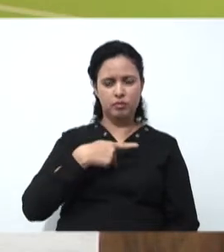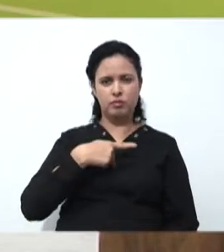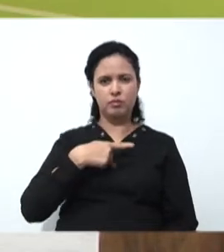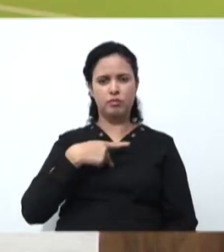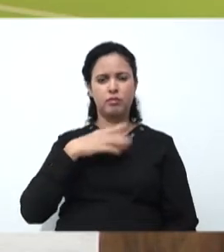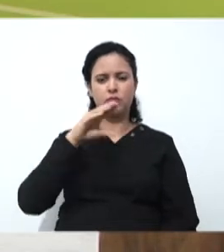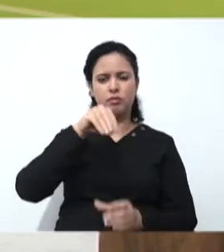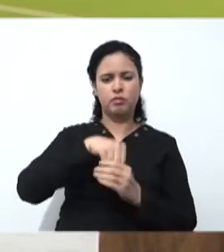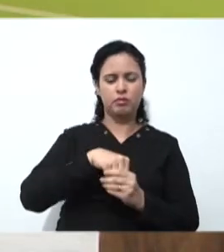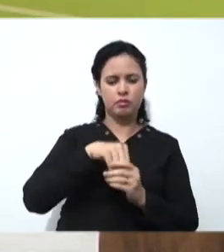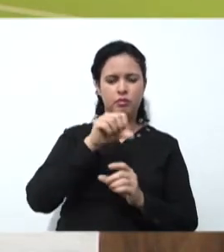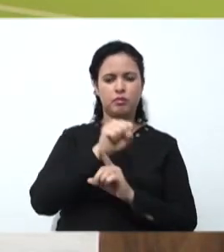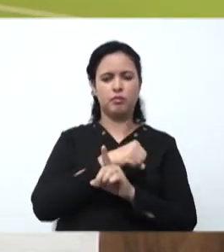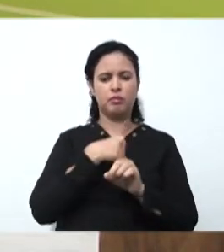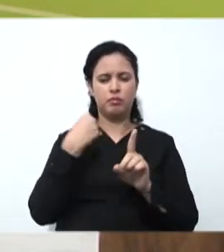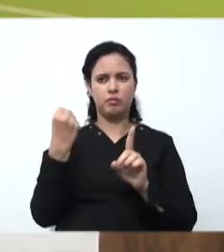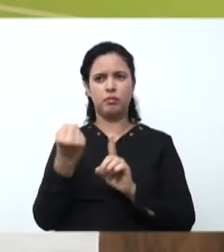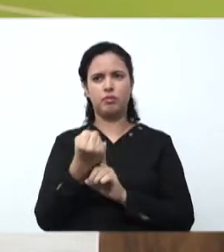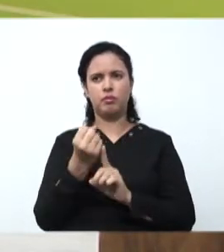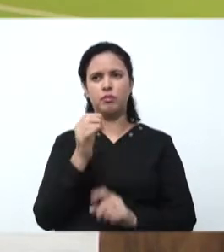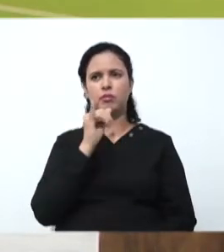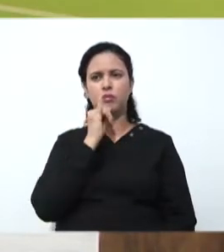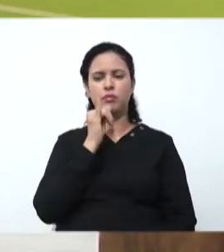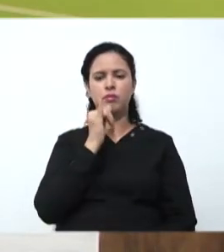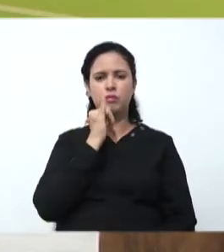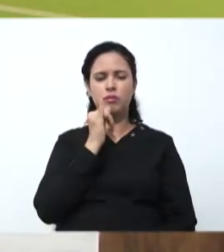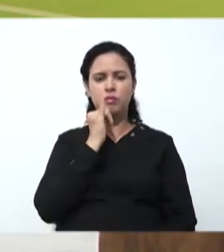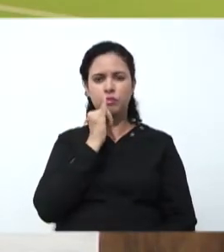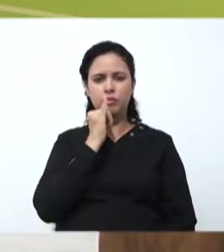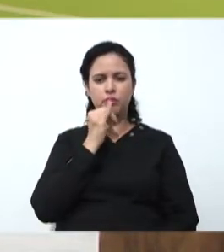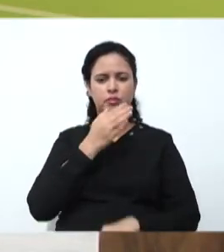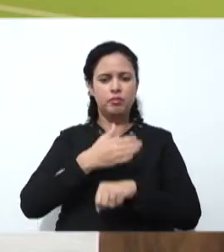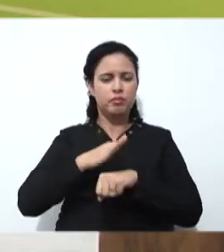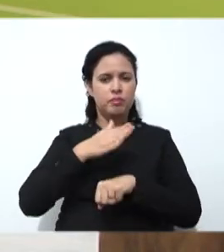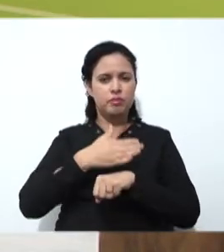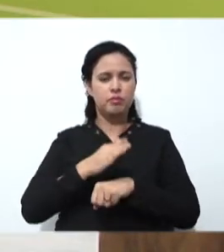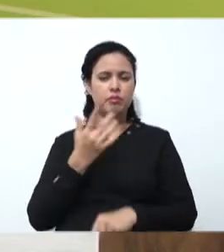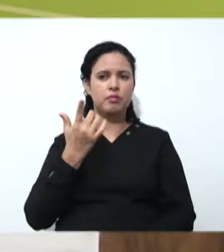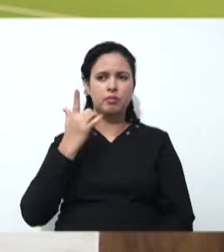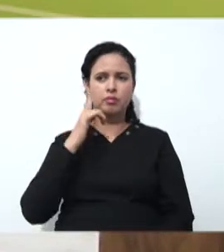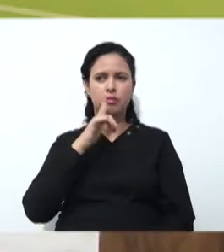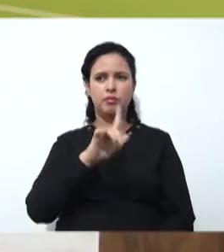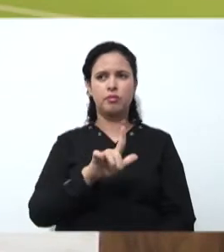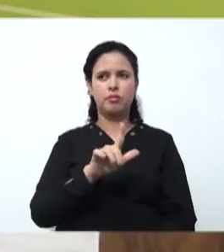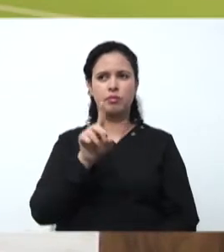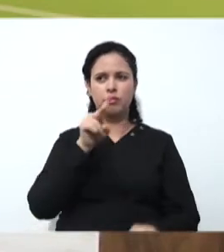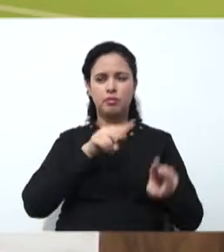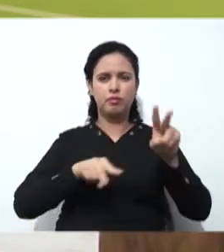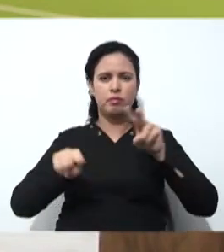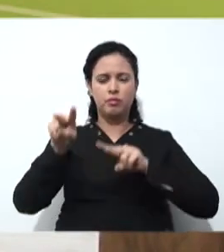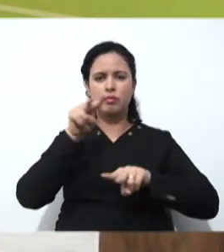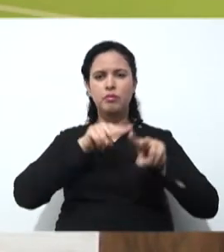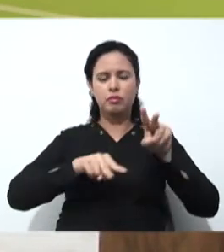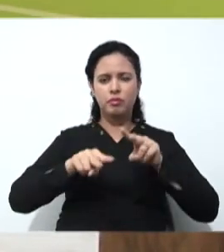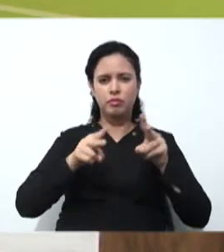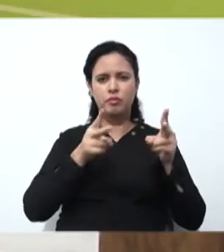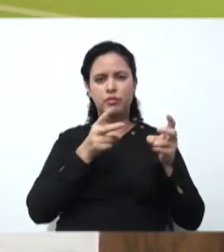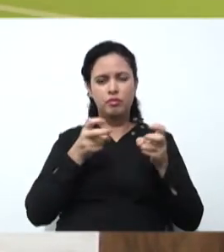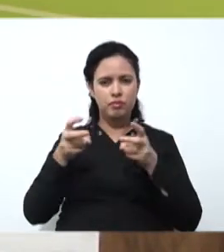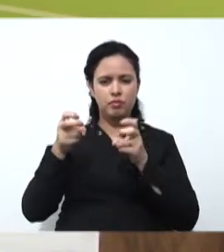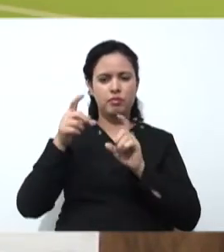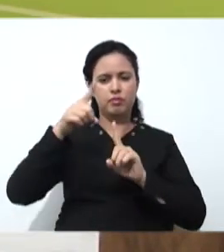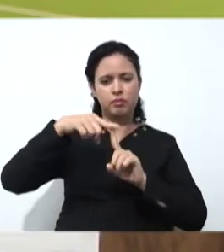social, eu gostaria de colocar exemplos práticos, onde a gente consiga visualizar esses tipos